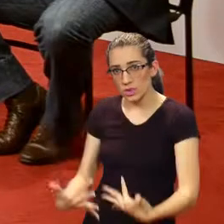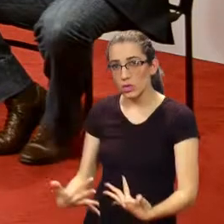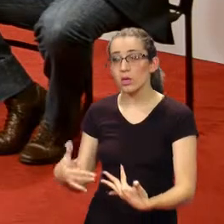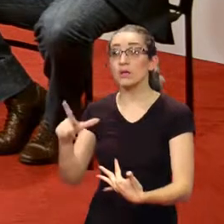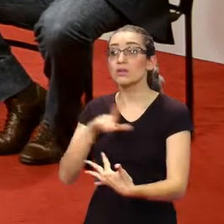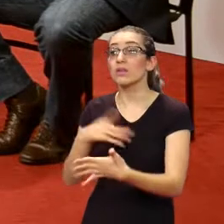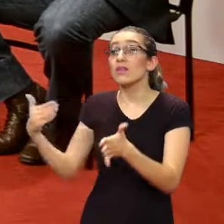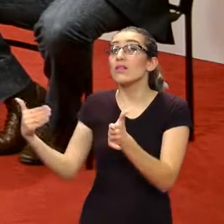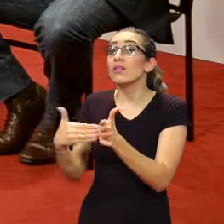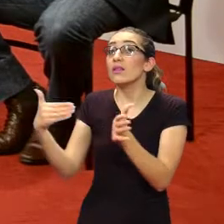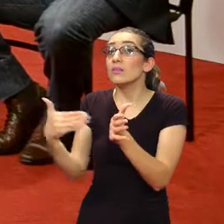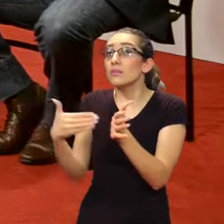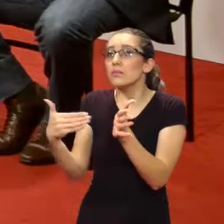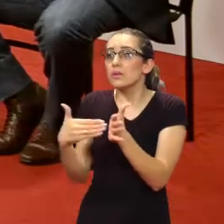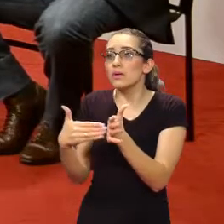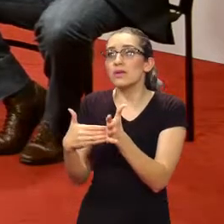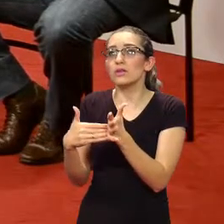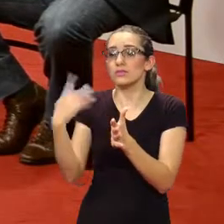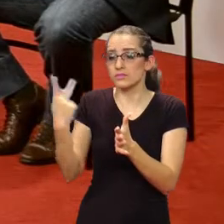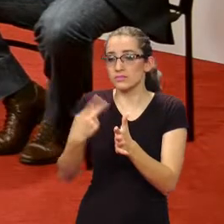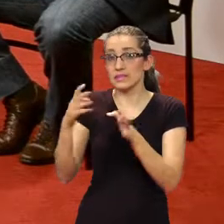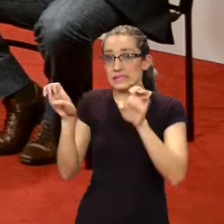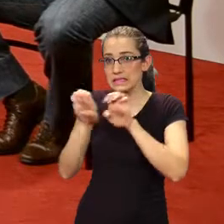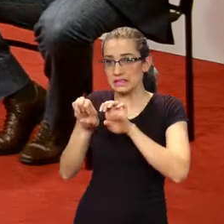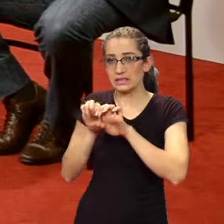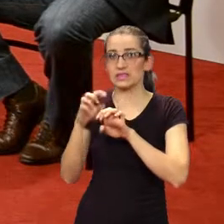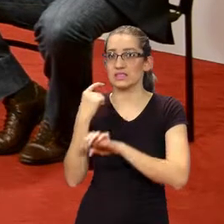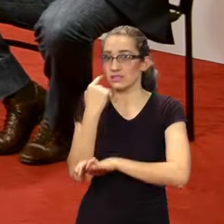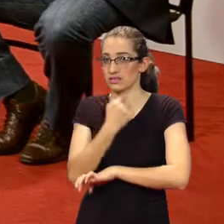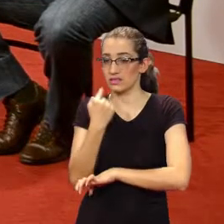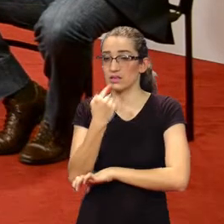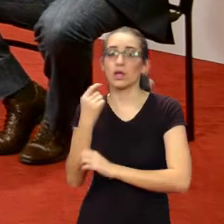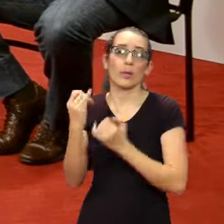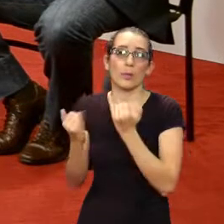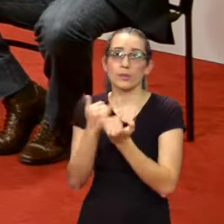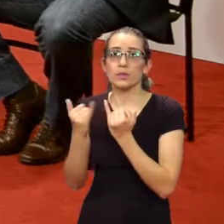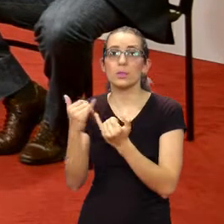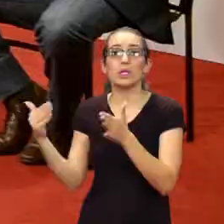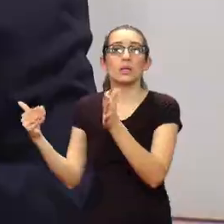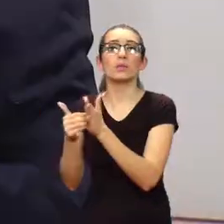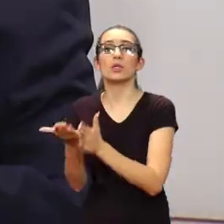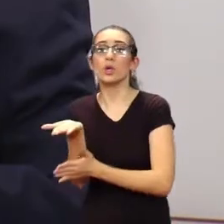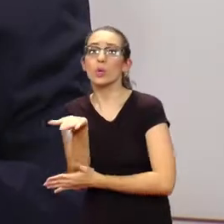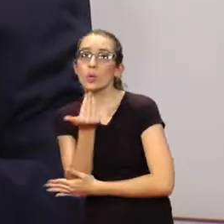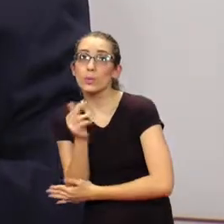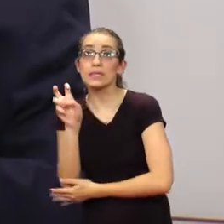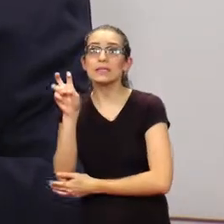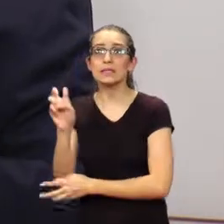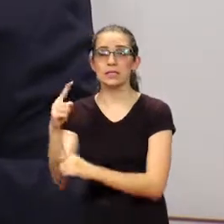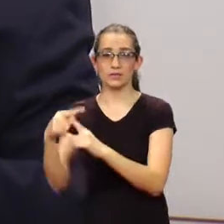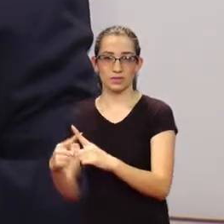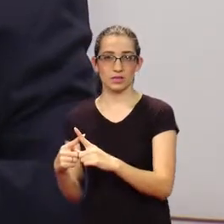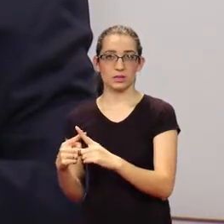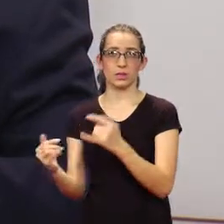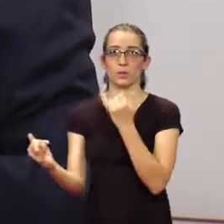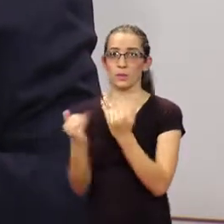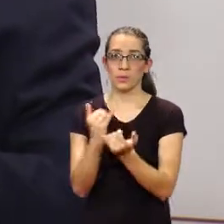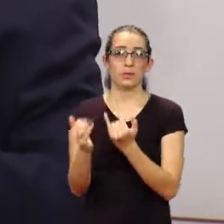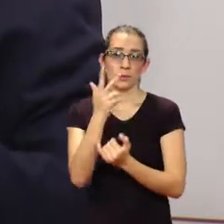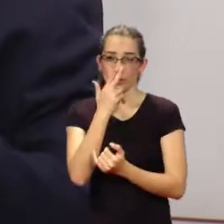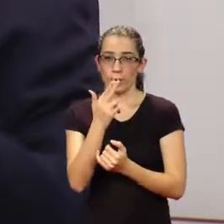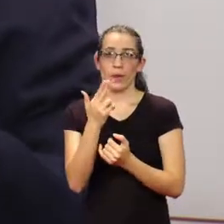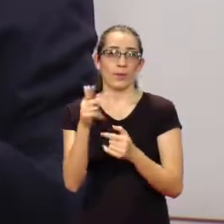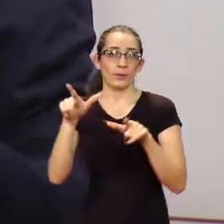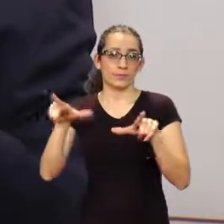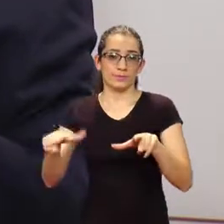nós termos um limite, e o limite da estrutura dentária é em torno de 5 ingestas por dia, né, mais do que isso, o indivíduo pegando os